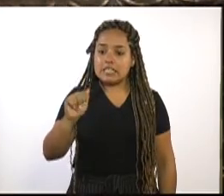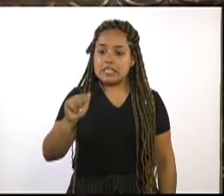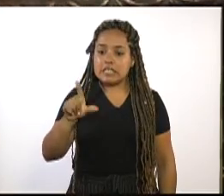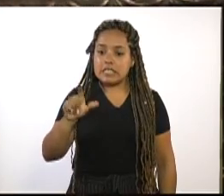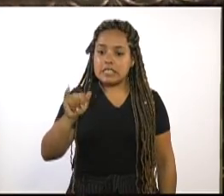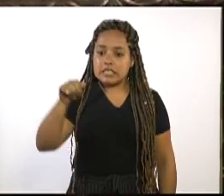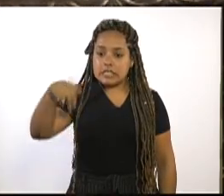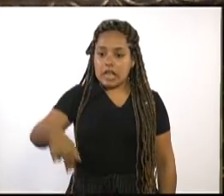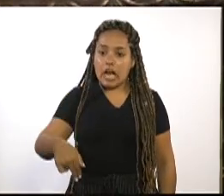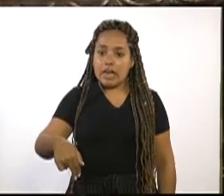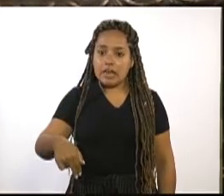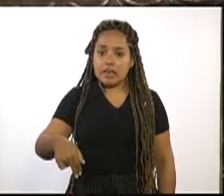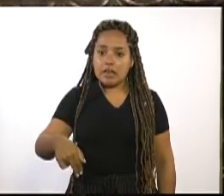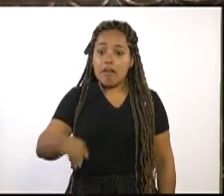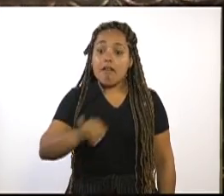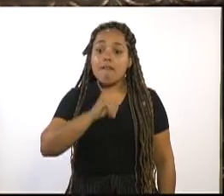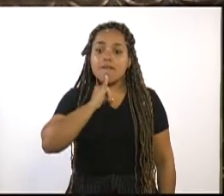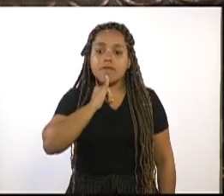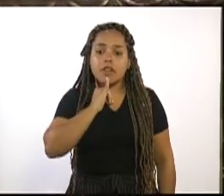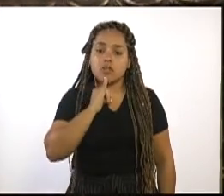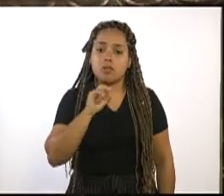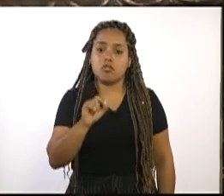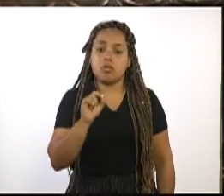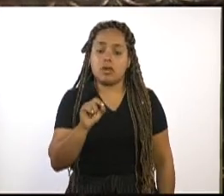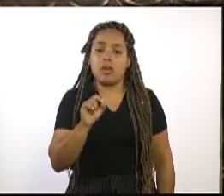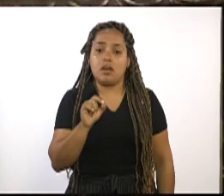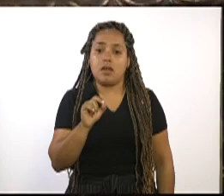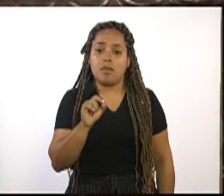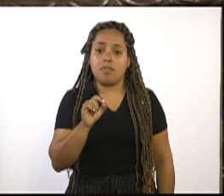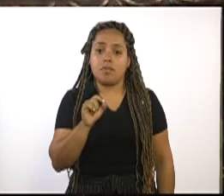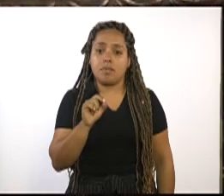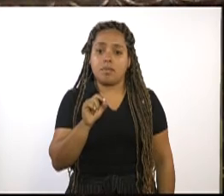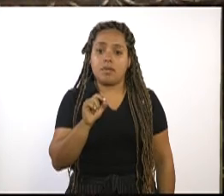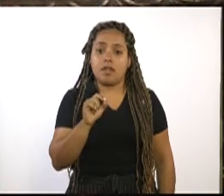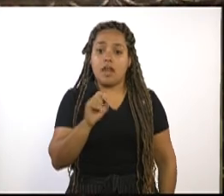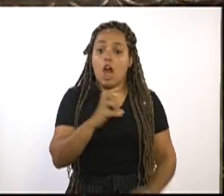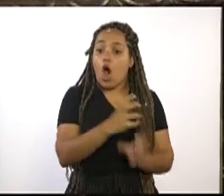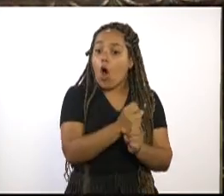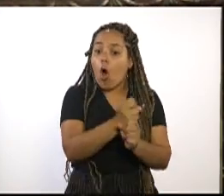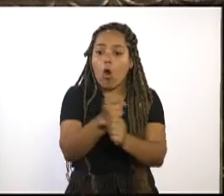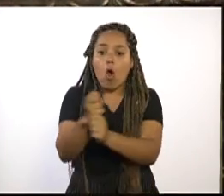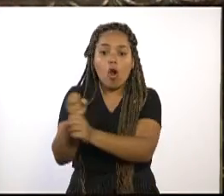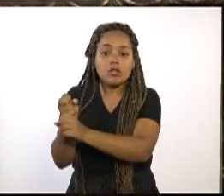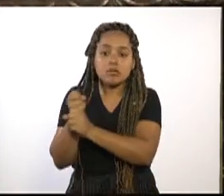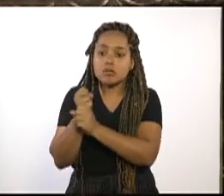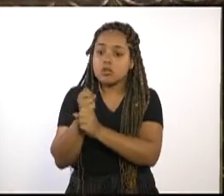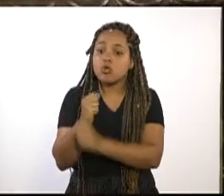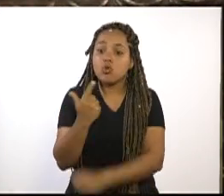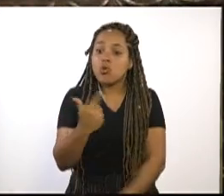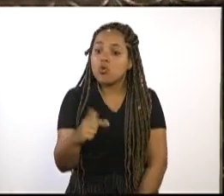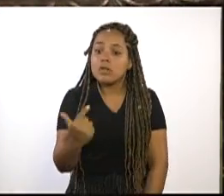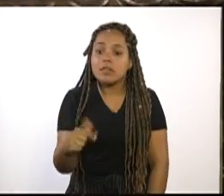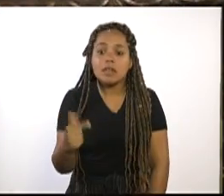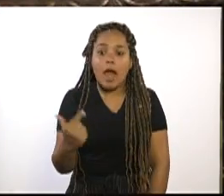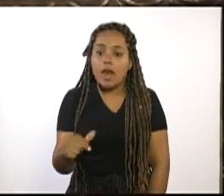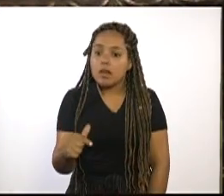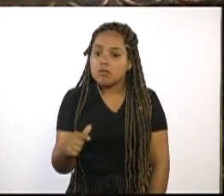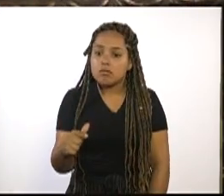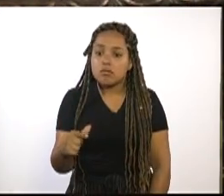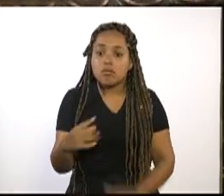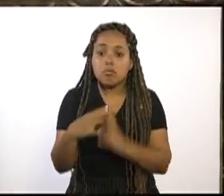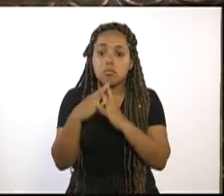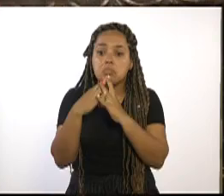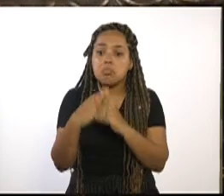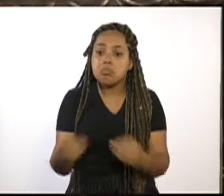infelizmente, nem arquivo para contabilizar quantos foram se tem,